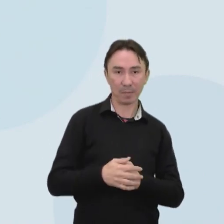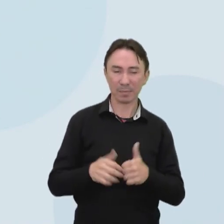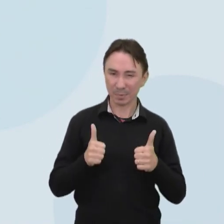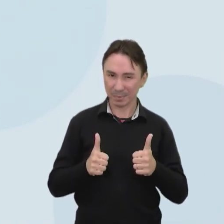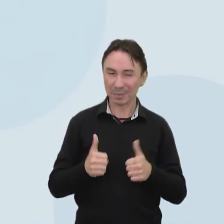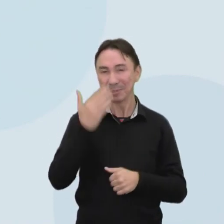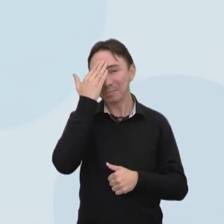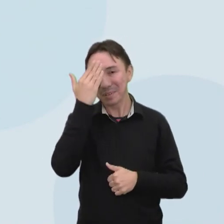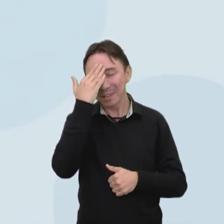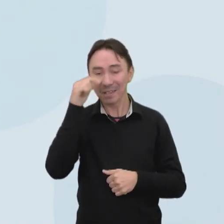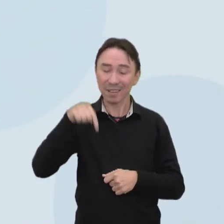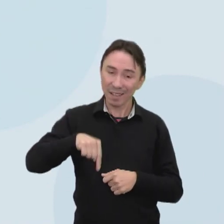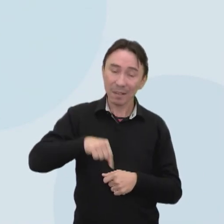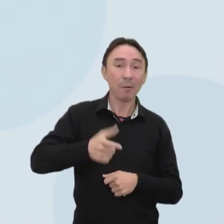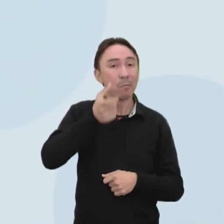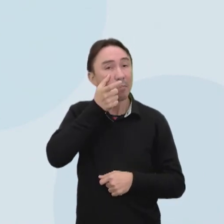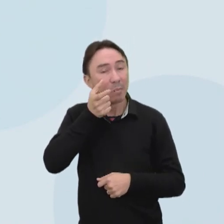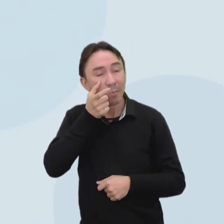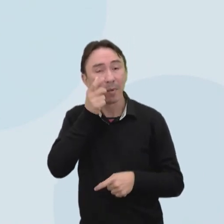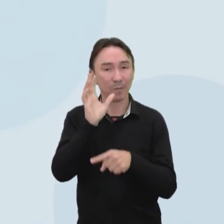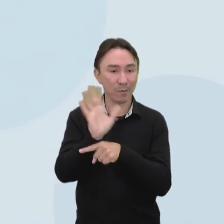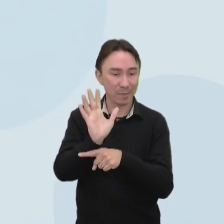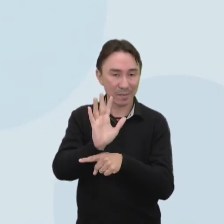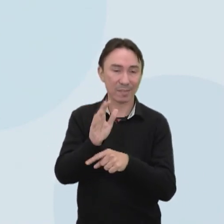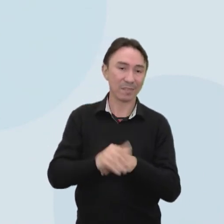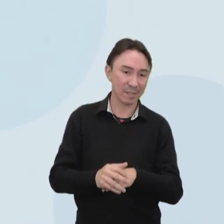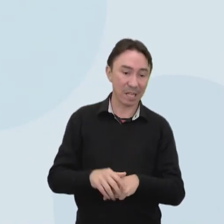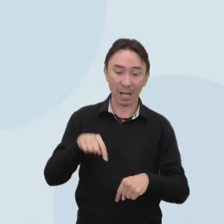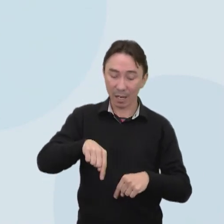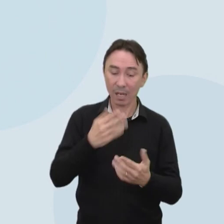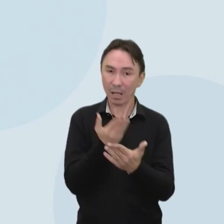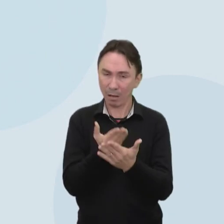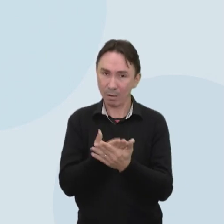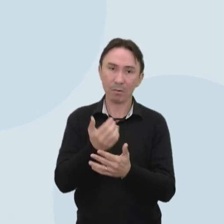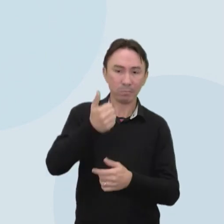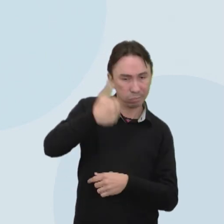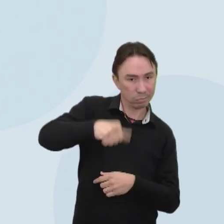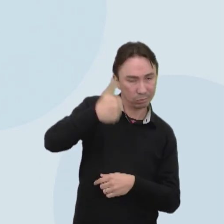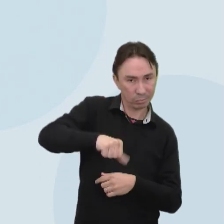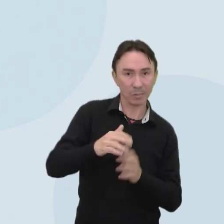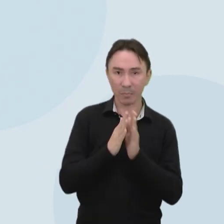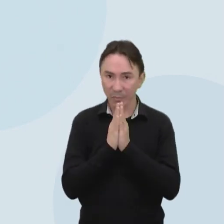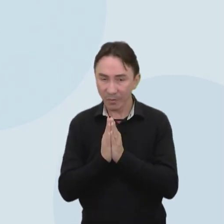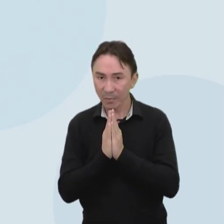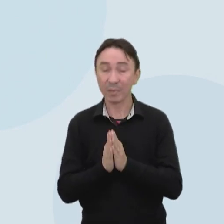aqui assistindo a esse vídeo, né? E não esqueça de avaliar a nossa aula e aproveitem